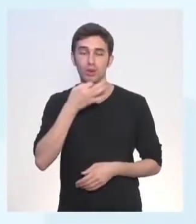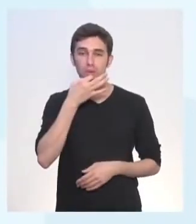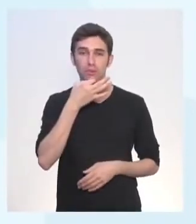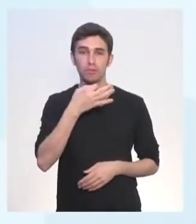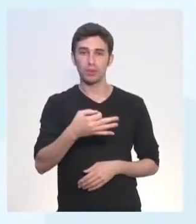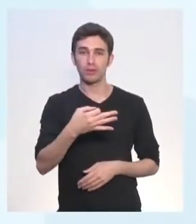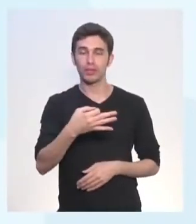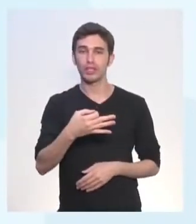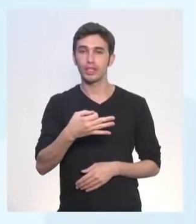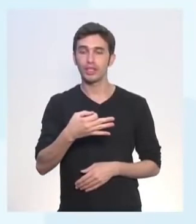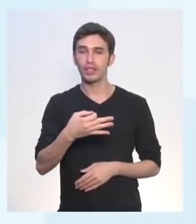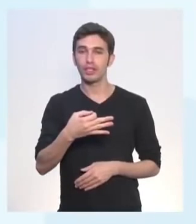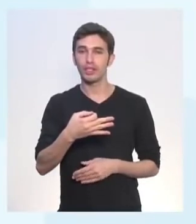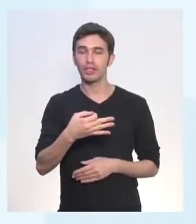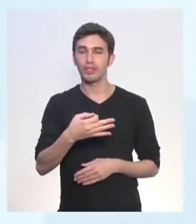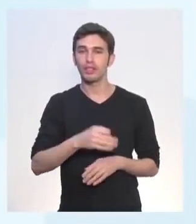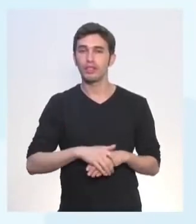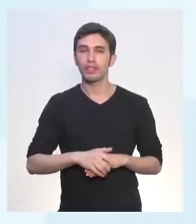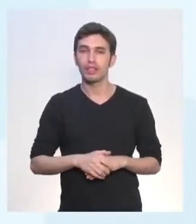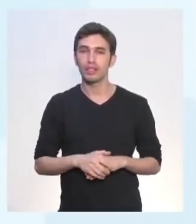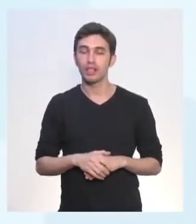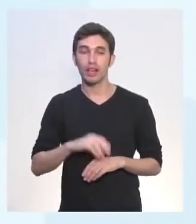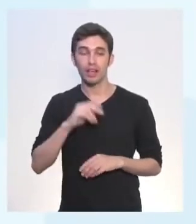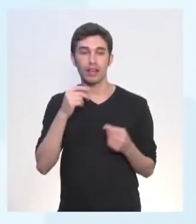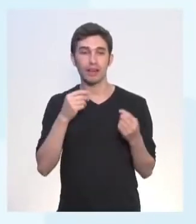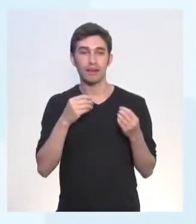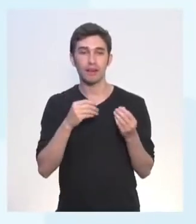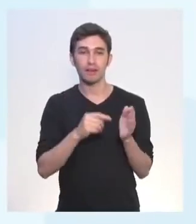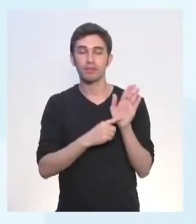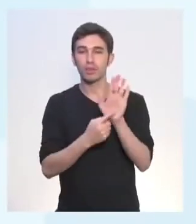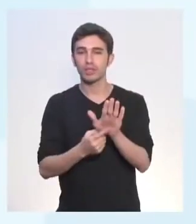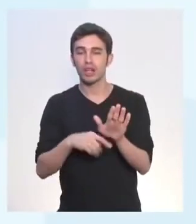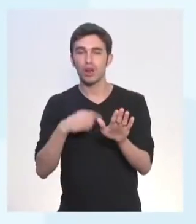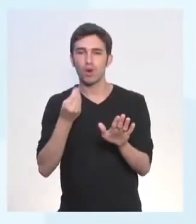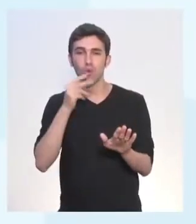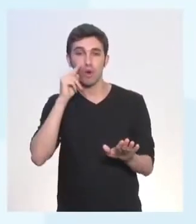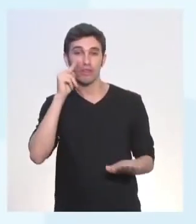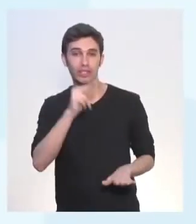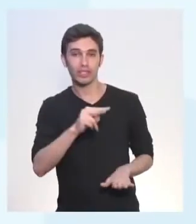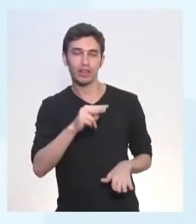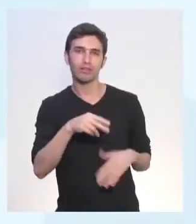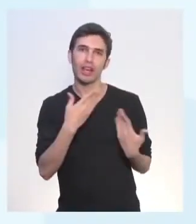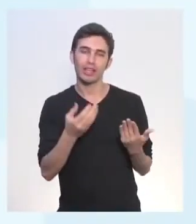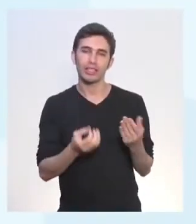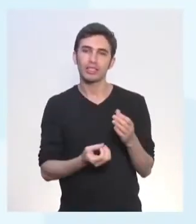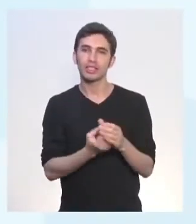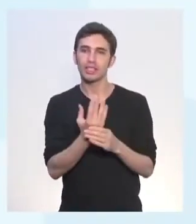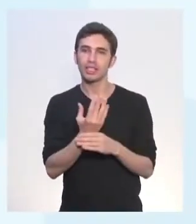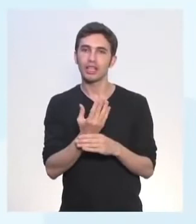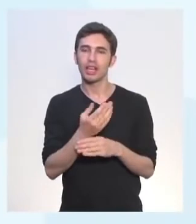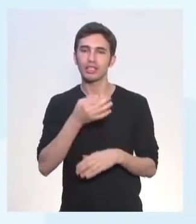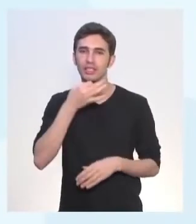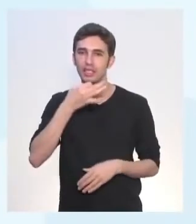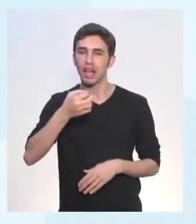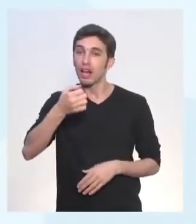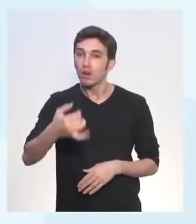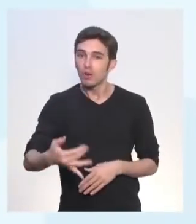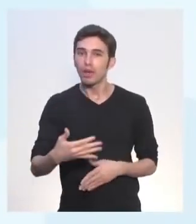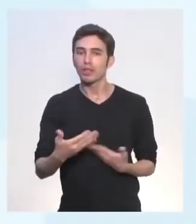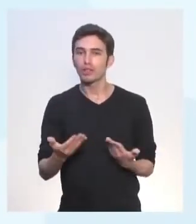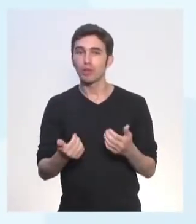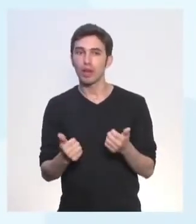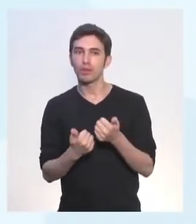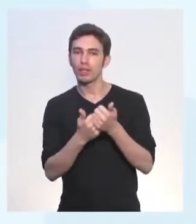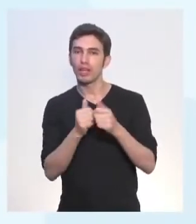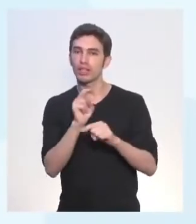vista que é colocado como uma visão e aí em cima disso se cria argumentos, né, para poder defendê-lo. Então o artigo de opinião vai ser esse